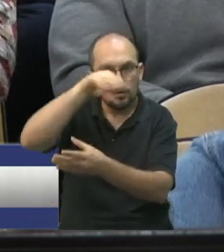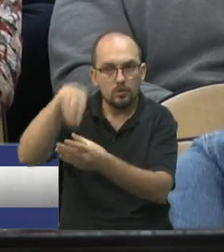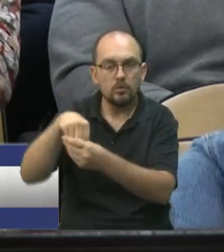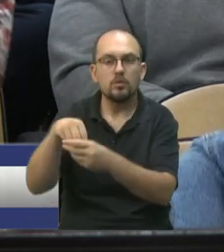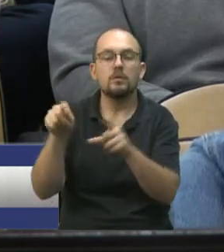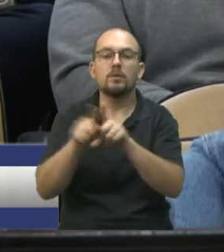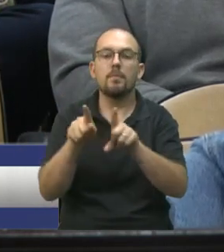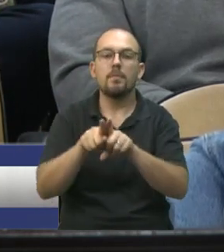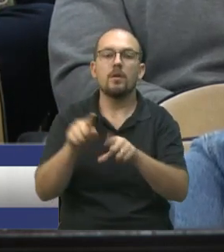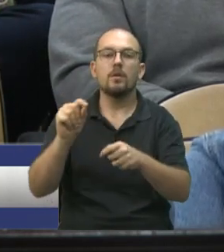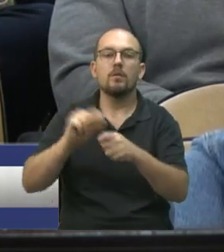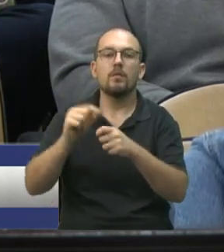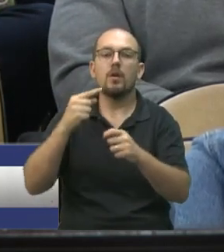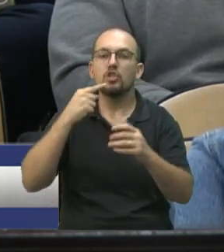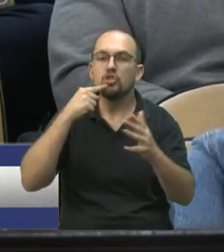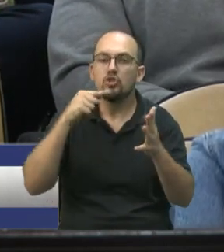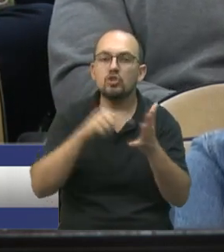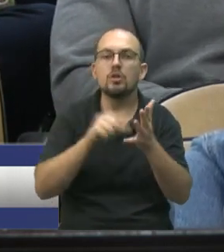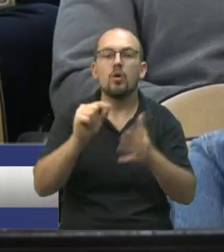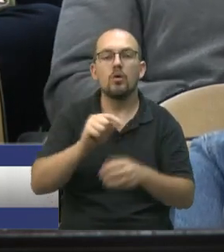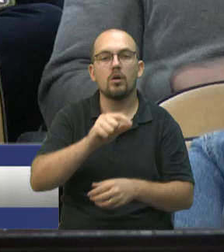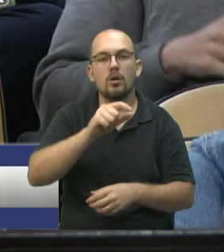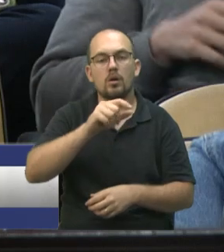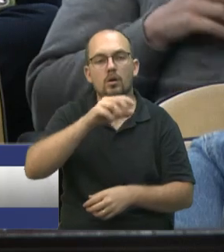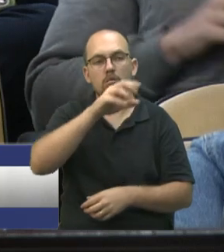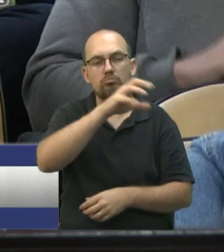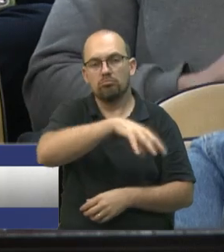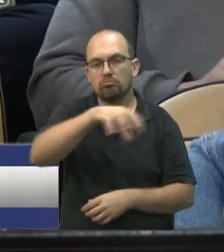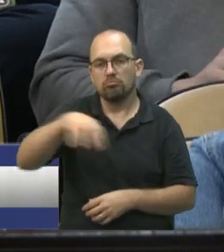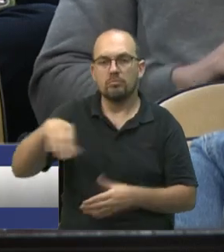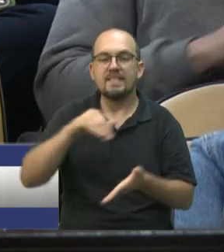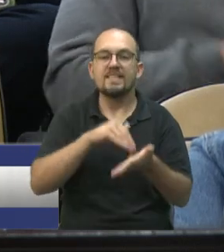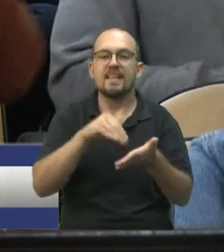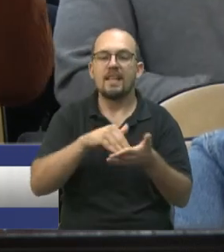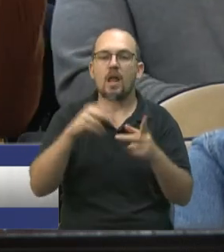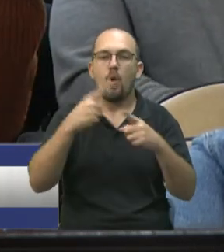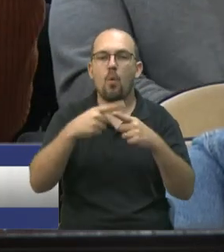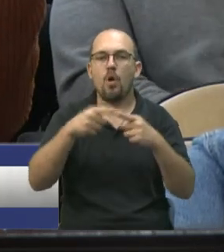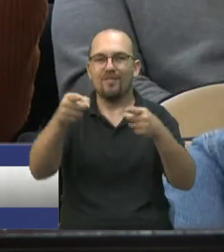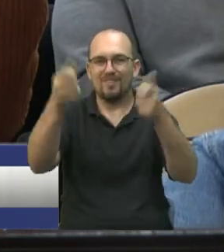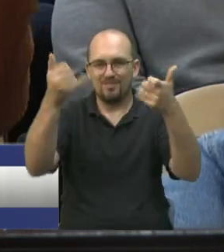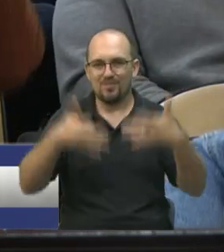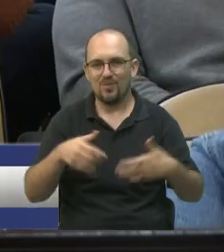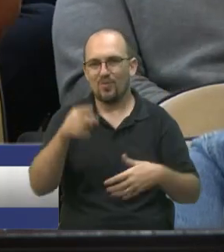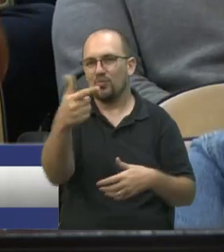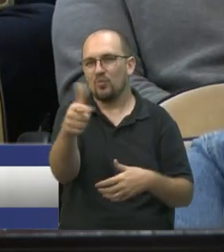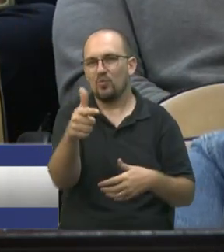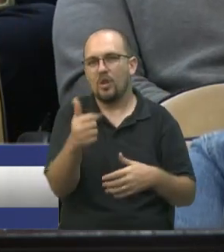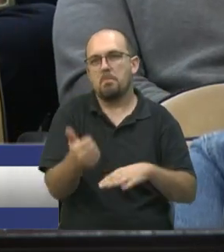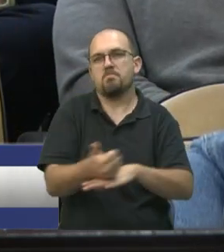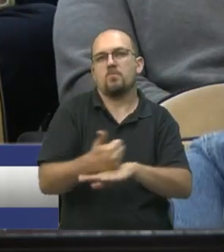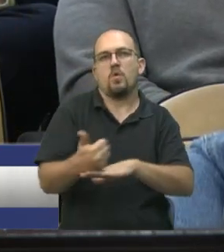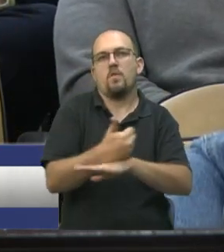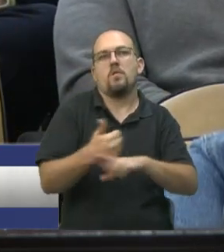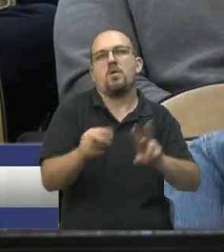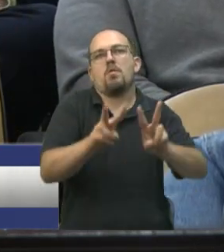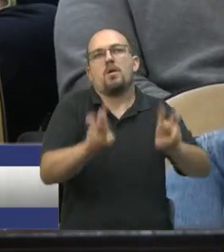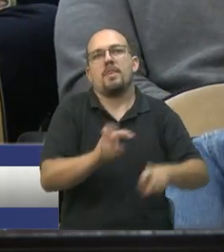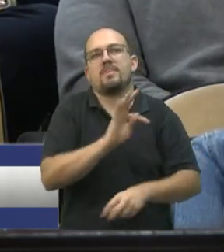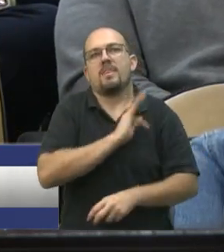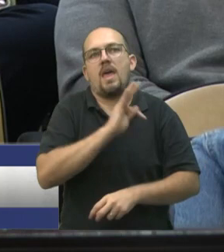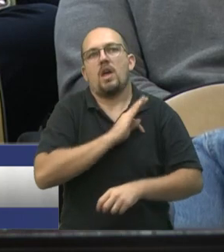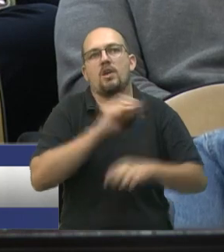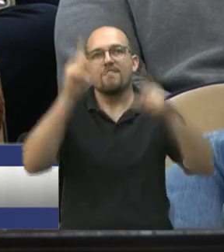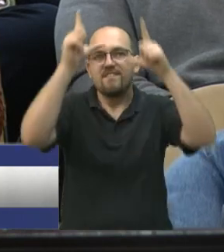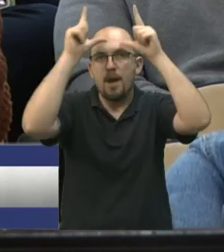que seja indicado para que as secretarias, porque, como você disse, você não tem a expertise de um técnico de